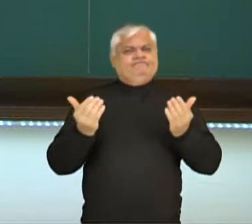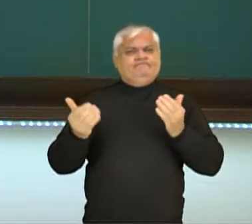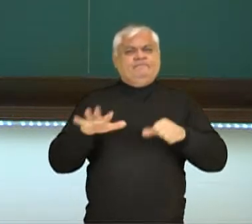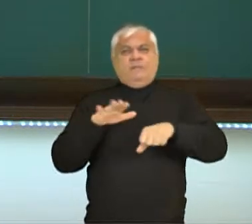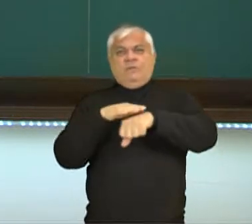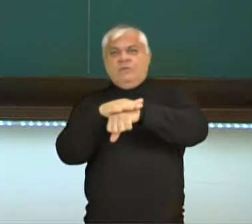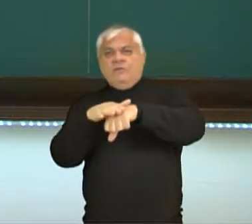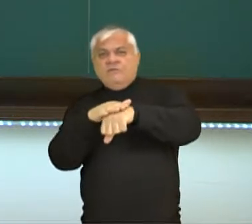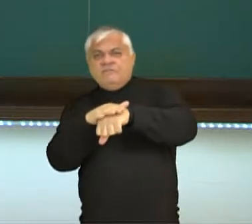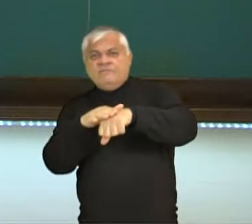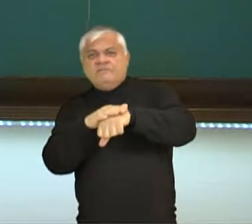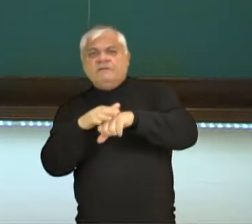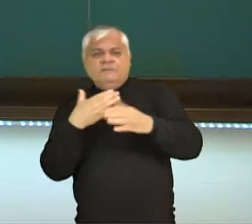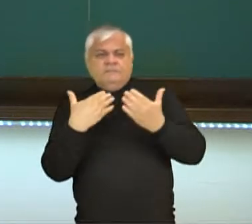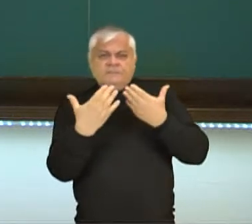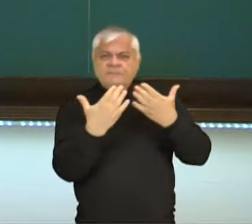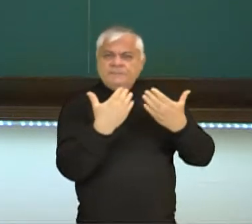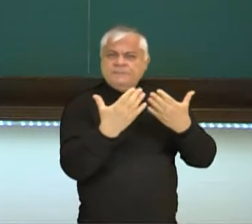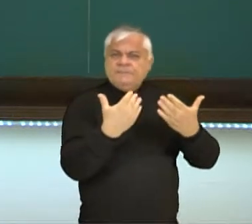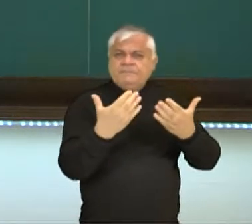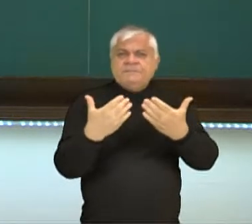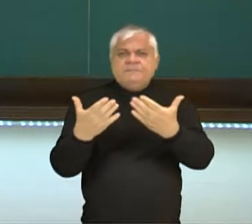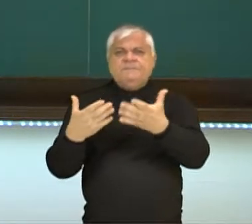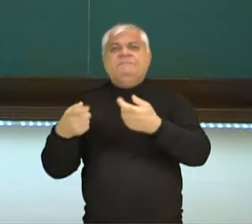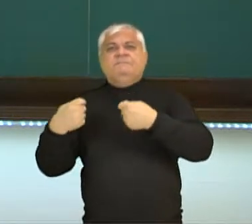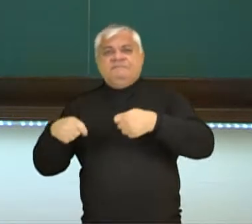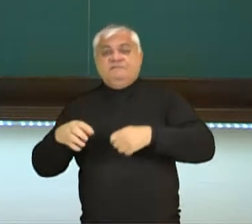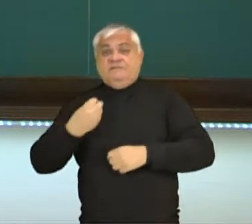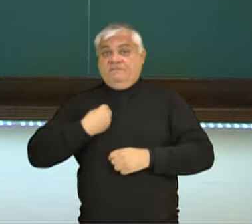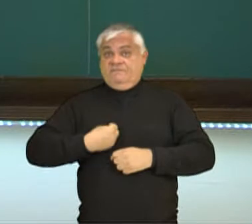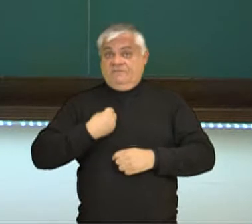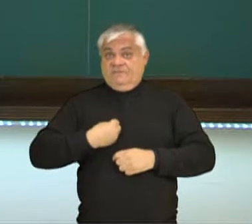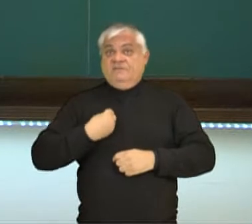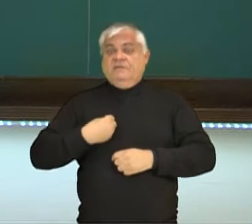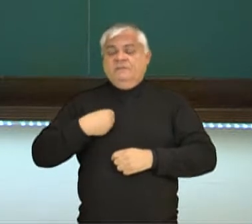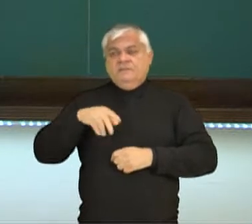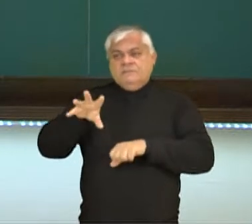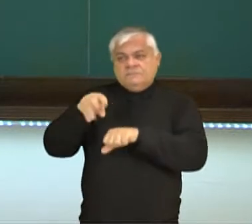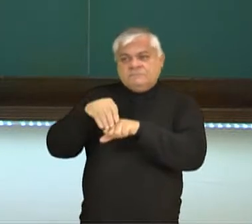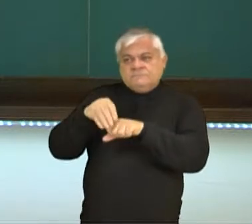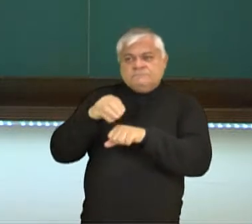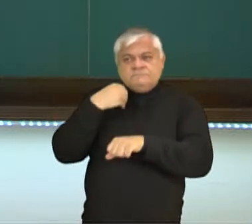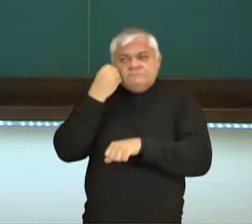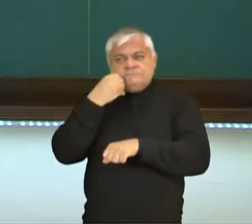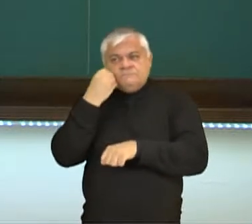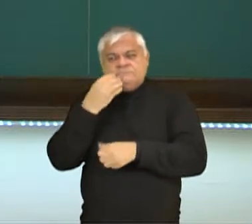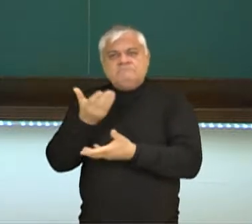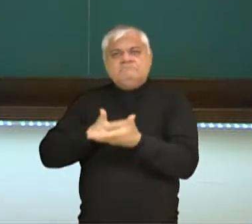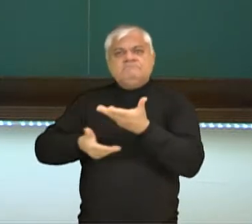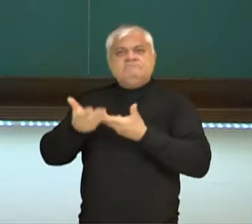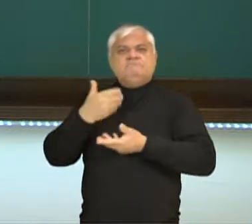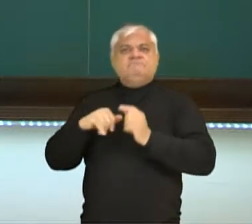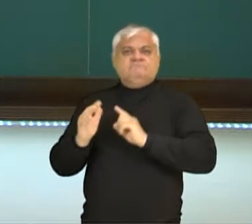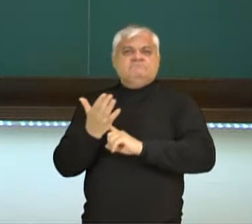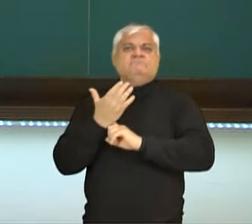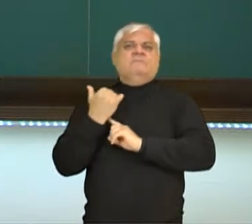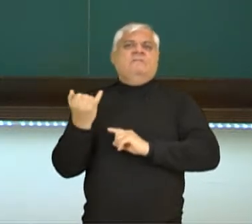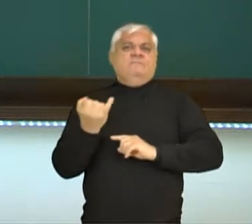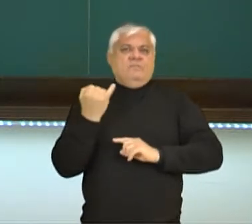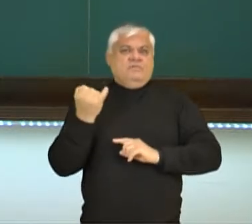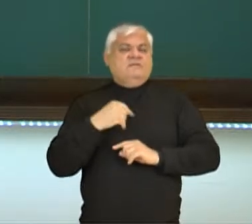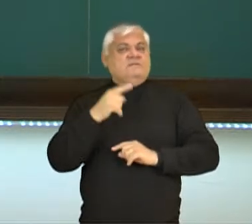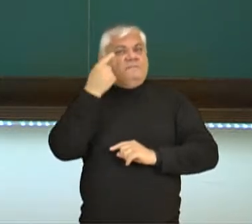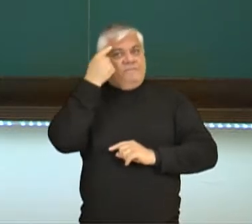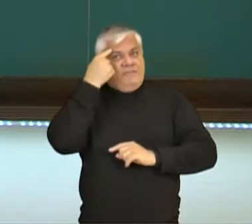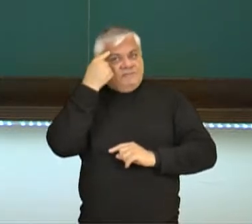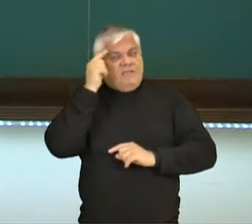com as pessoas aí que têm uma vivência, né, dos problemas maior que a nossa. Isso é importante, né? Então a gente precisa pensar aí